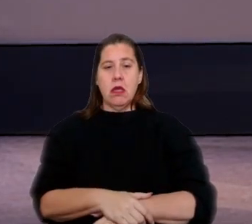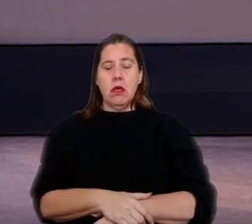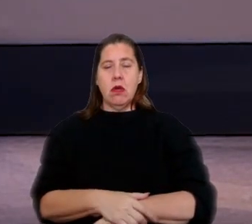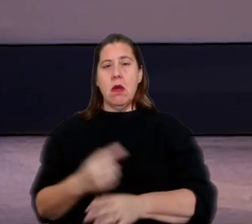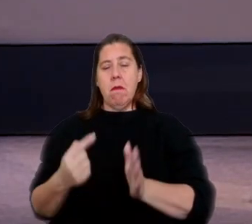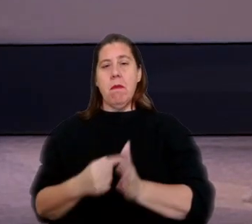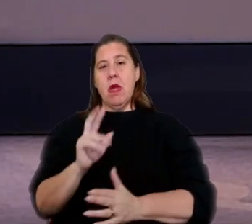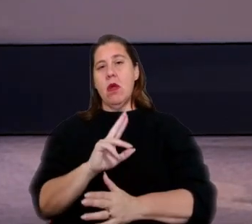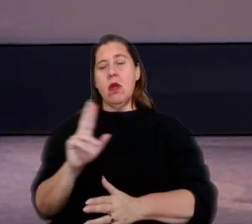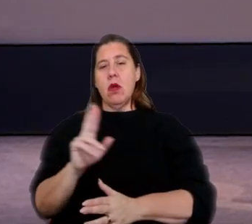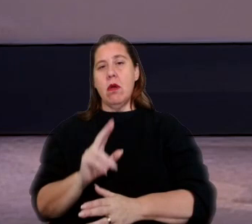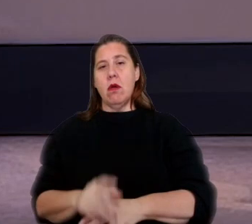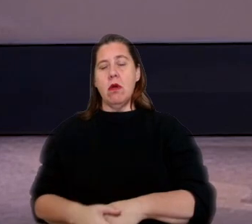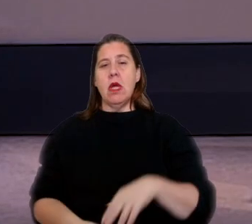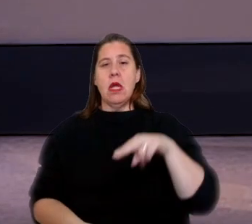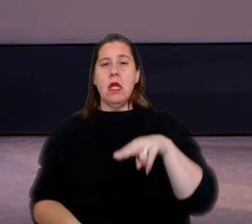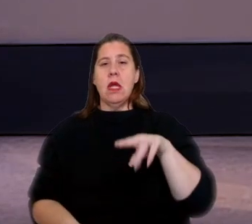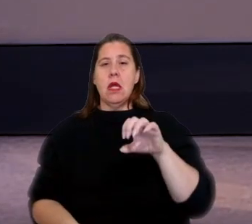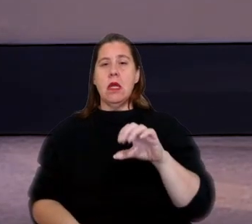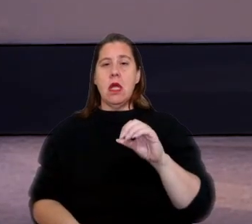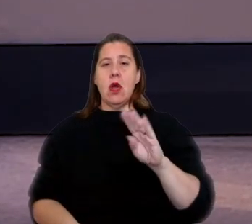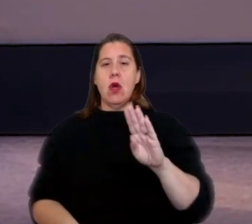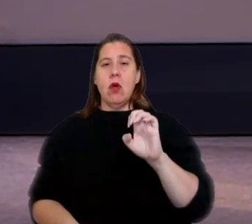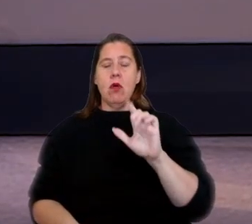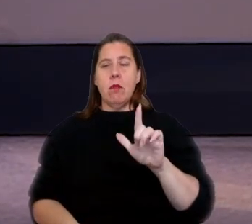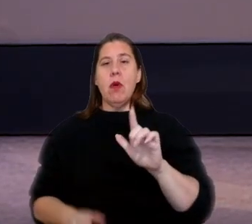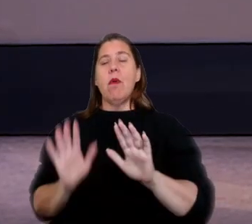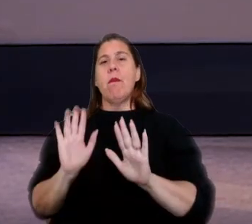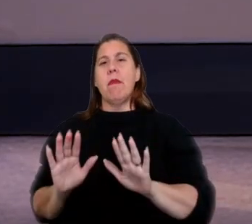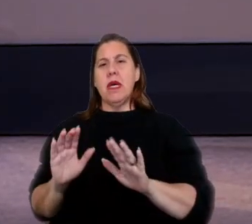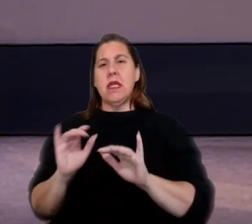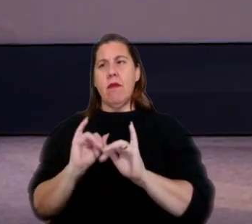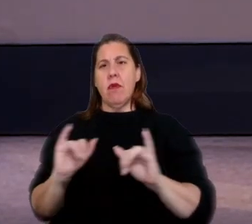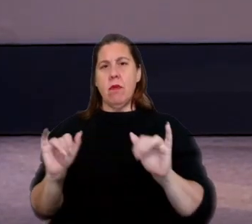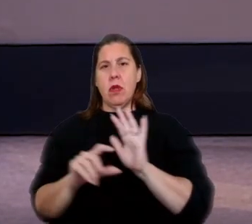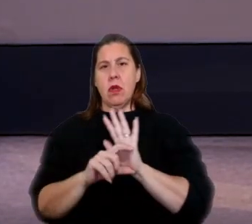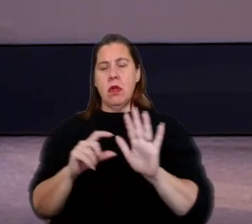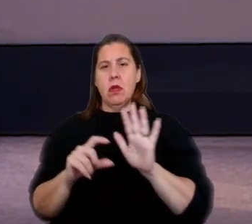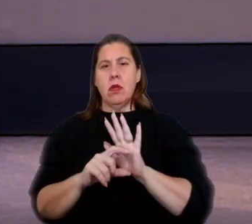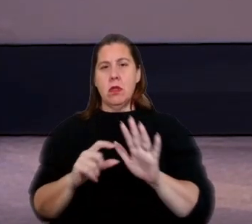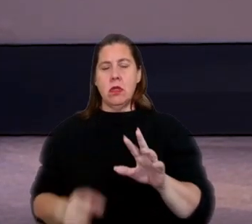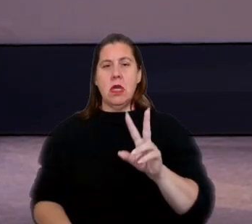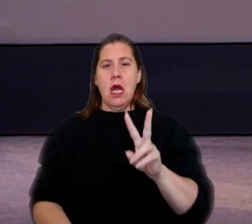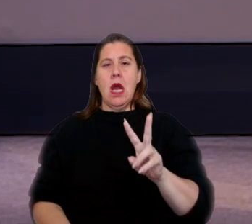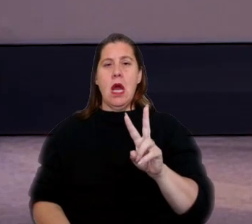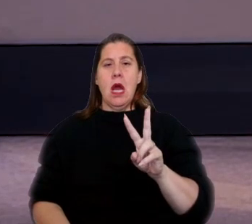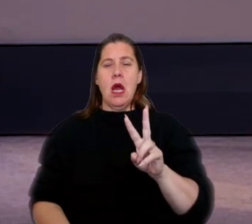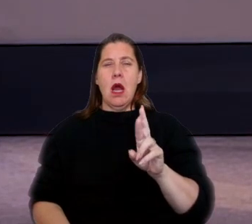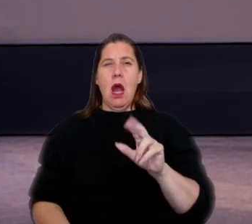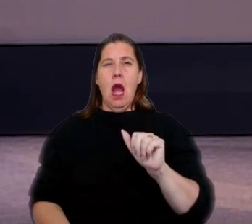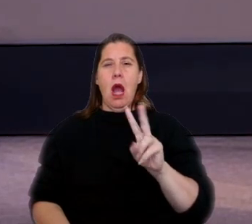é mais rápido. O primeiro nome da pesquisadora é Niobe. Não lembro o sobrenome, mas ela foi publicada pela editora de